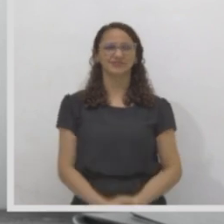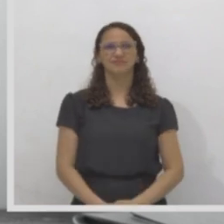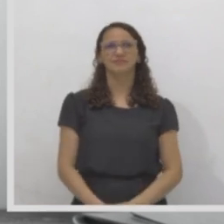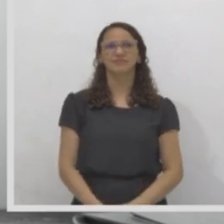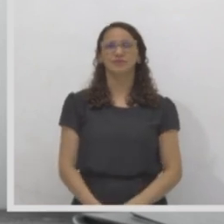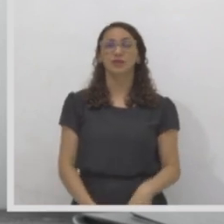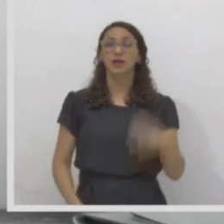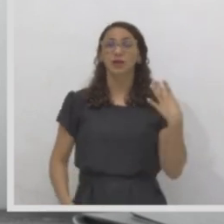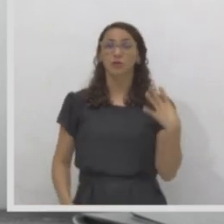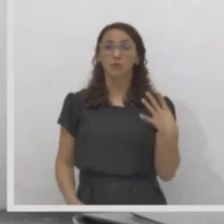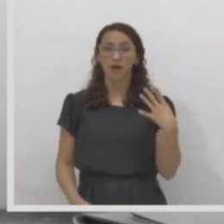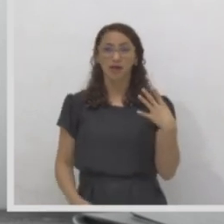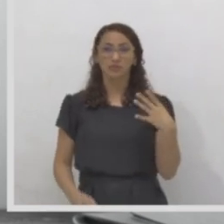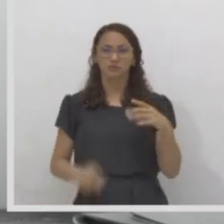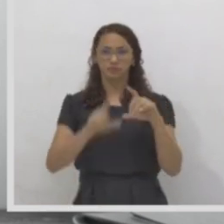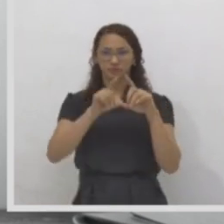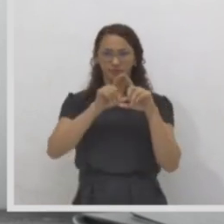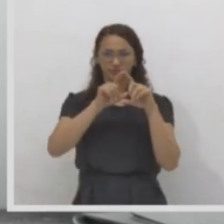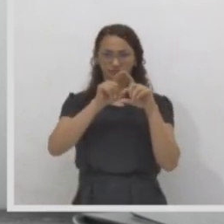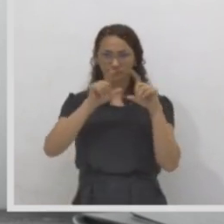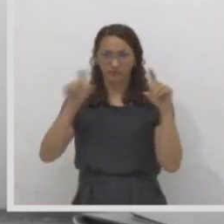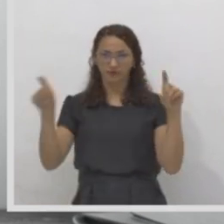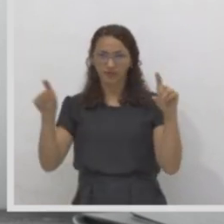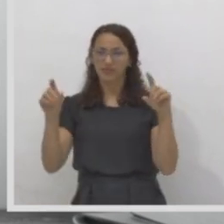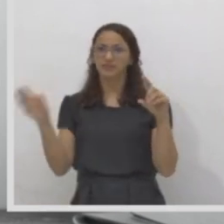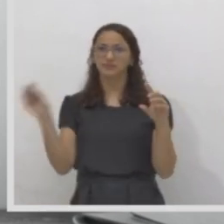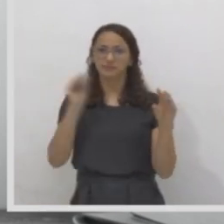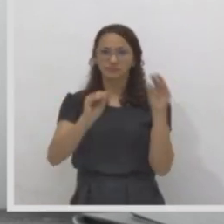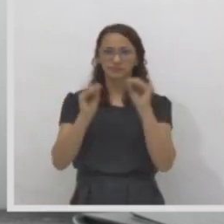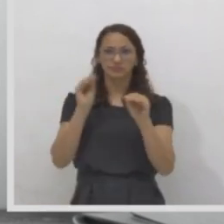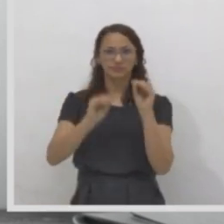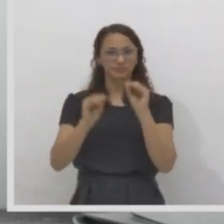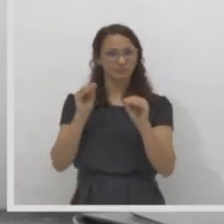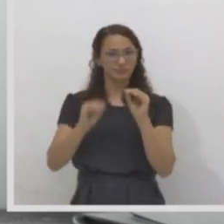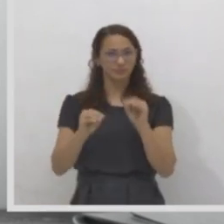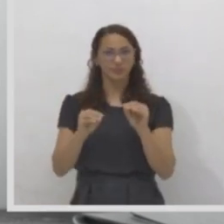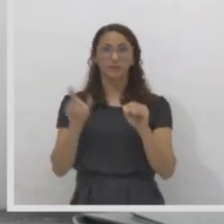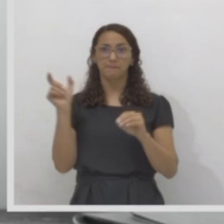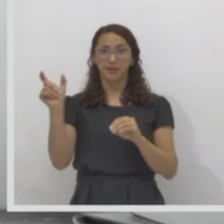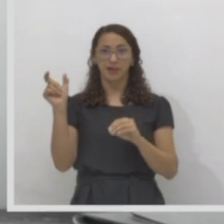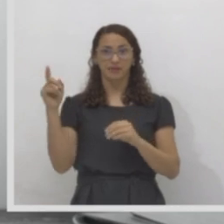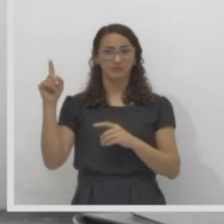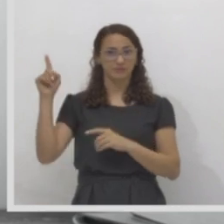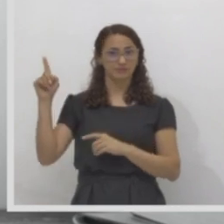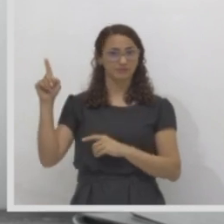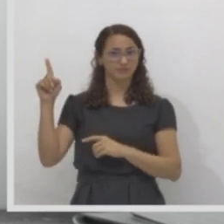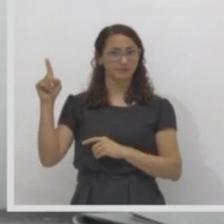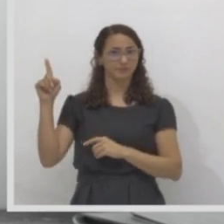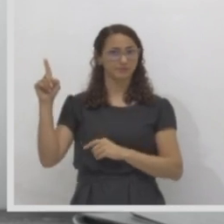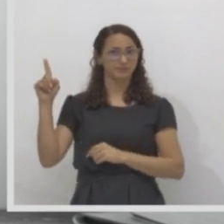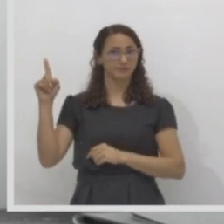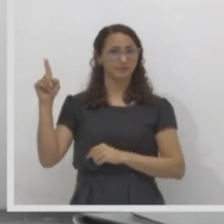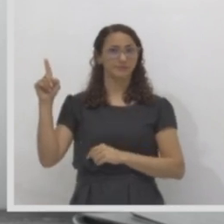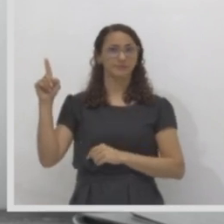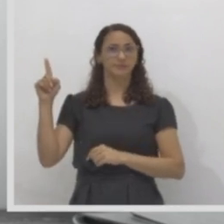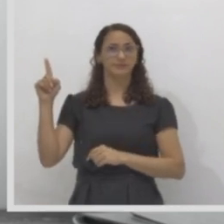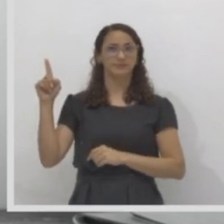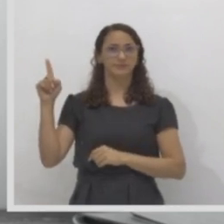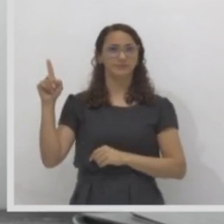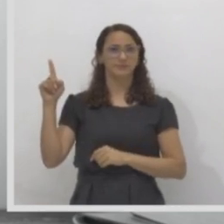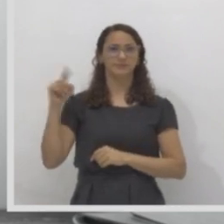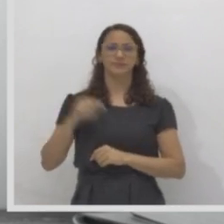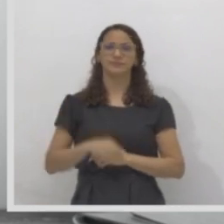frases a seguir com as palavras decomposição, esgoto, etanol, bactérias e